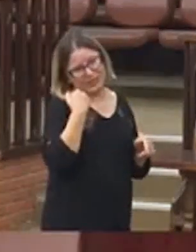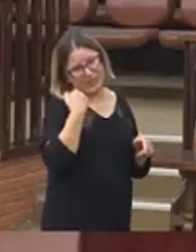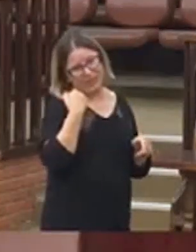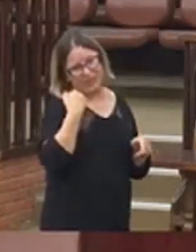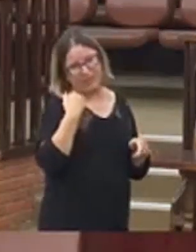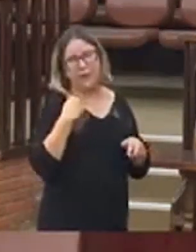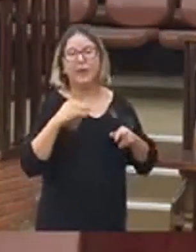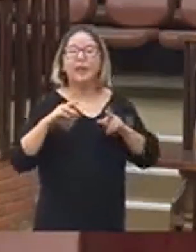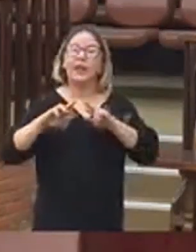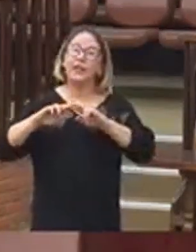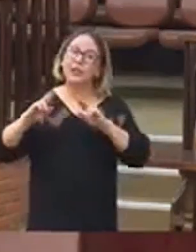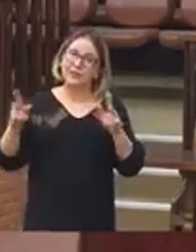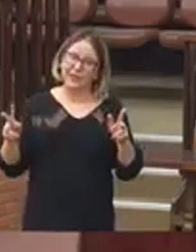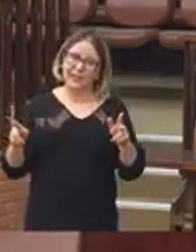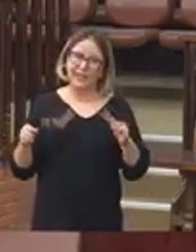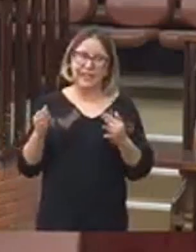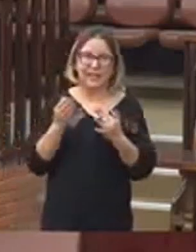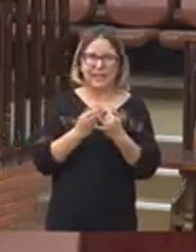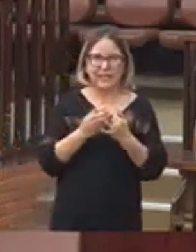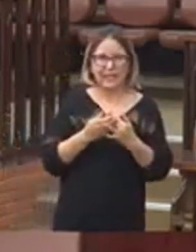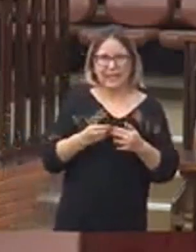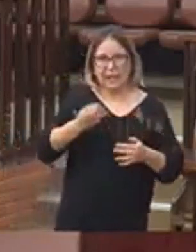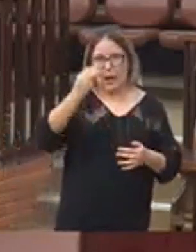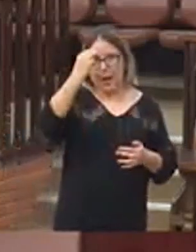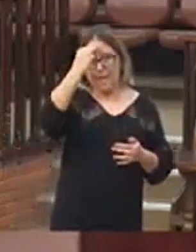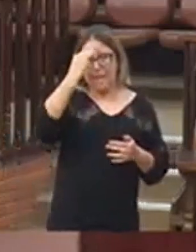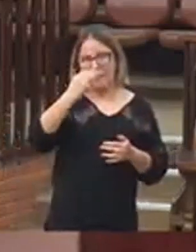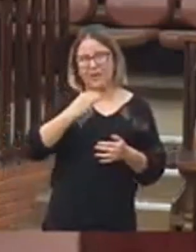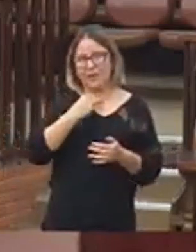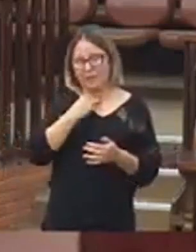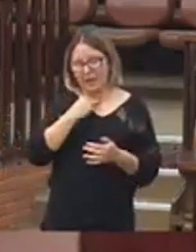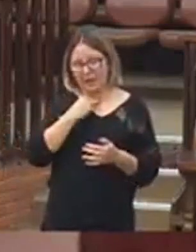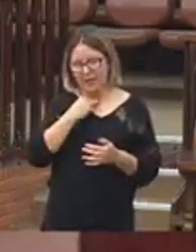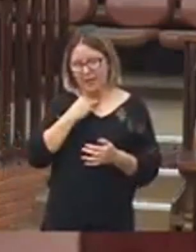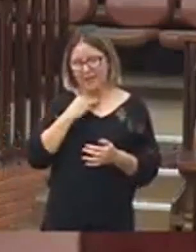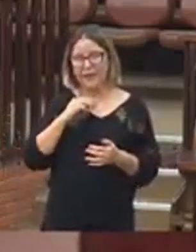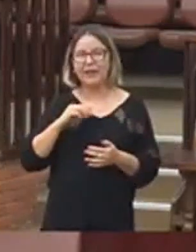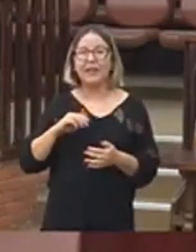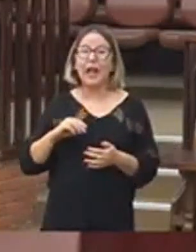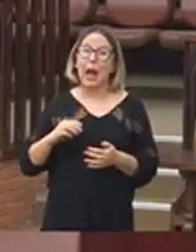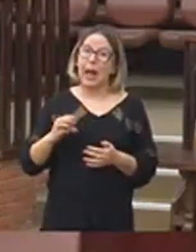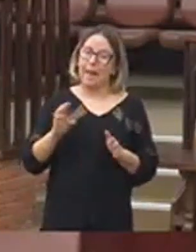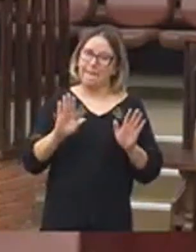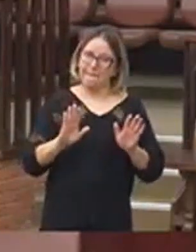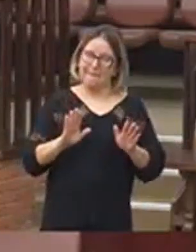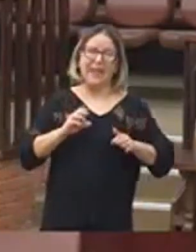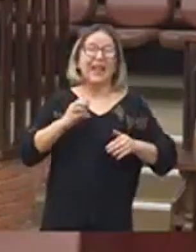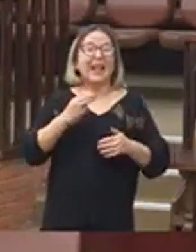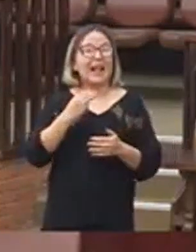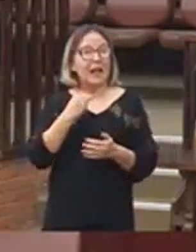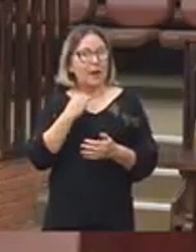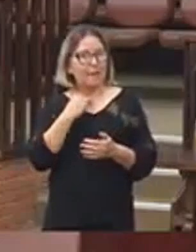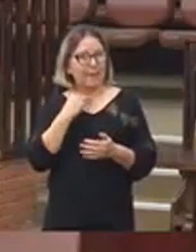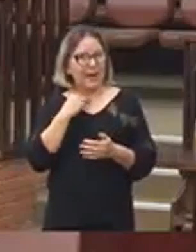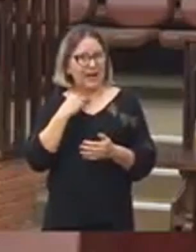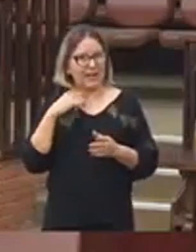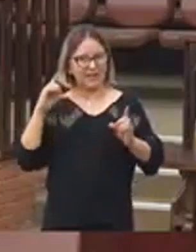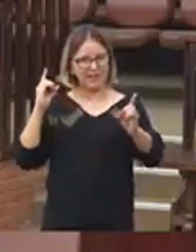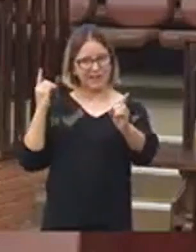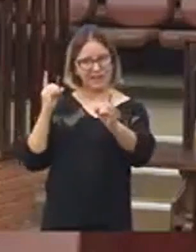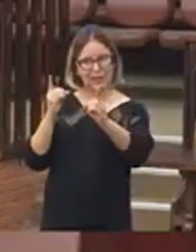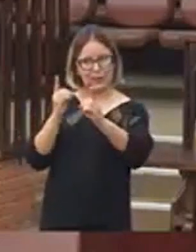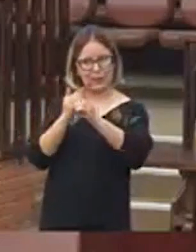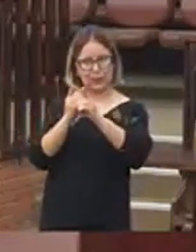A diferença entre Maria e Marta é que Marta, ela foi em direção ao Senhor e ela